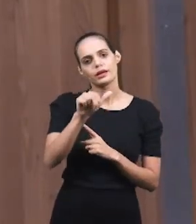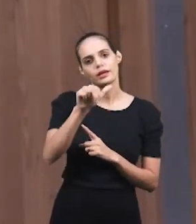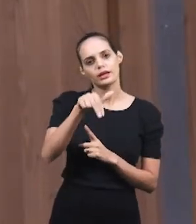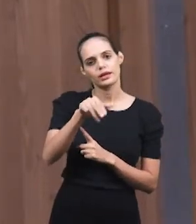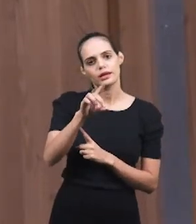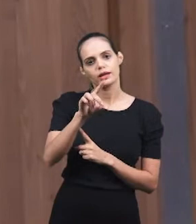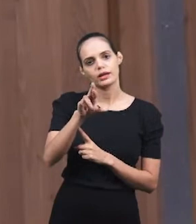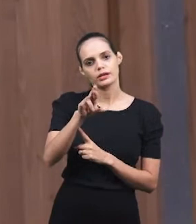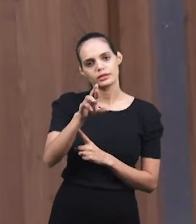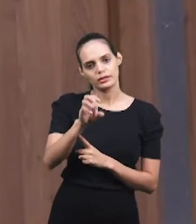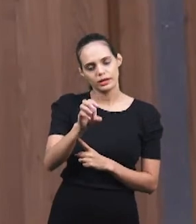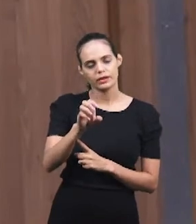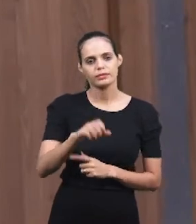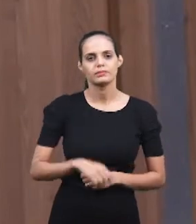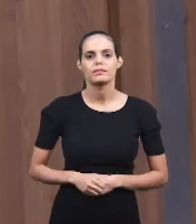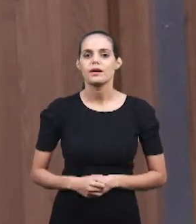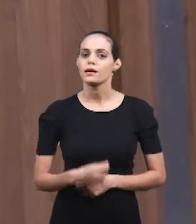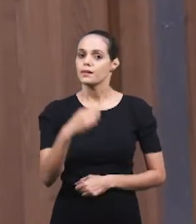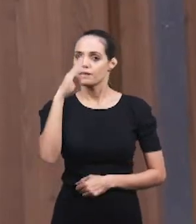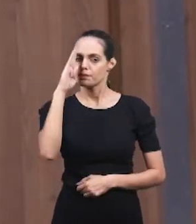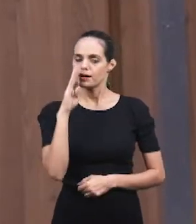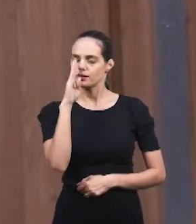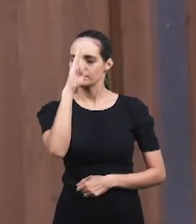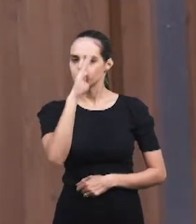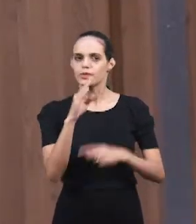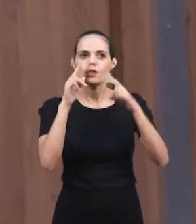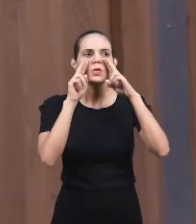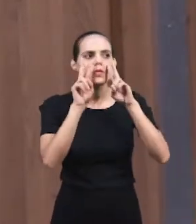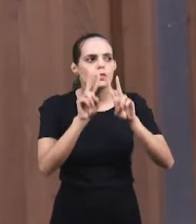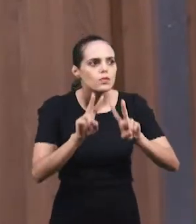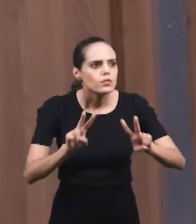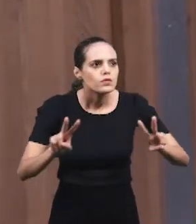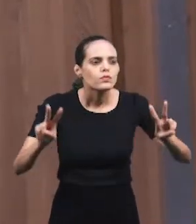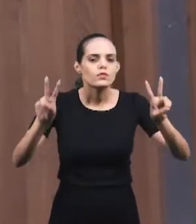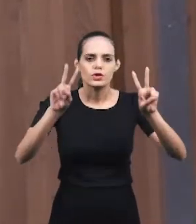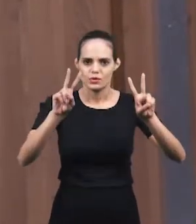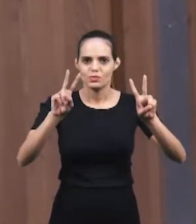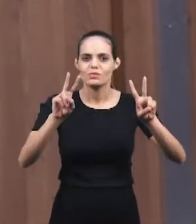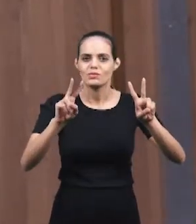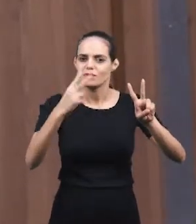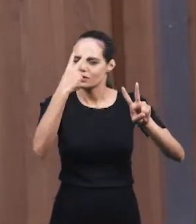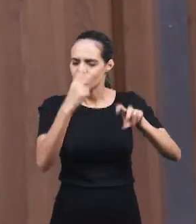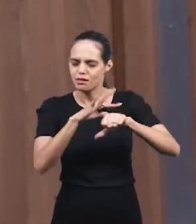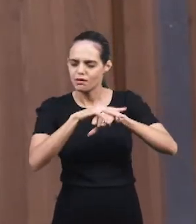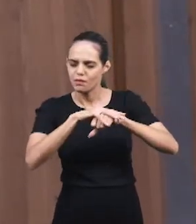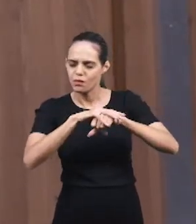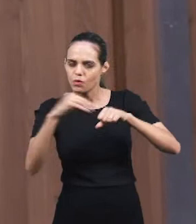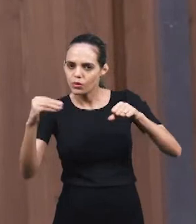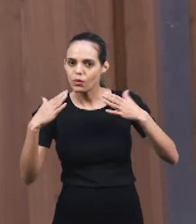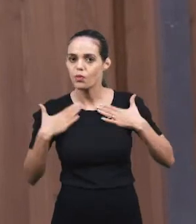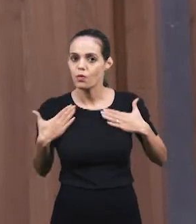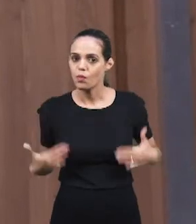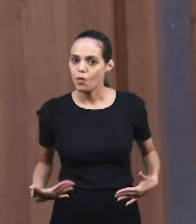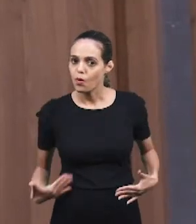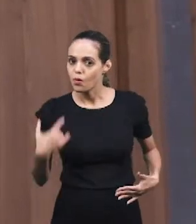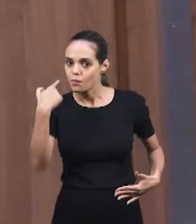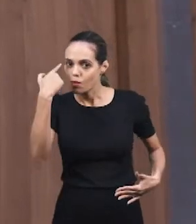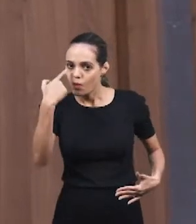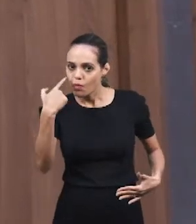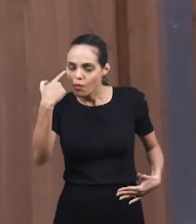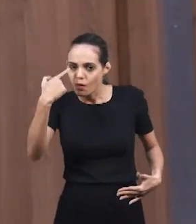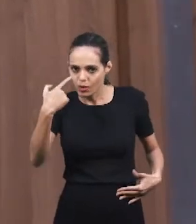Macaé, o André colocou que Bartimeu teve a sua visão restaurada, isso fisicamente. Por isso